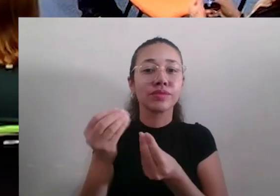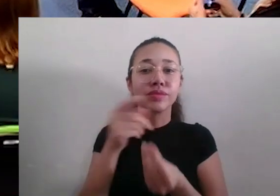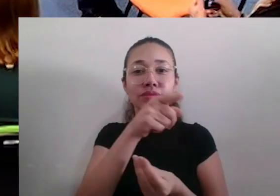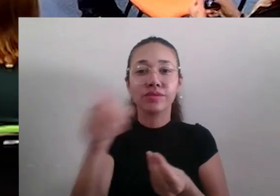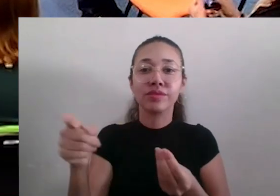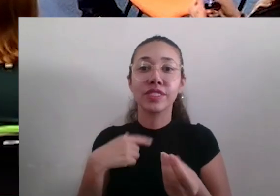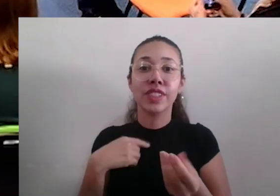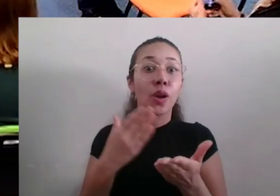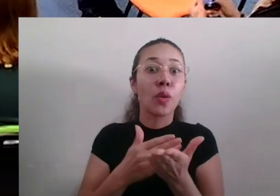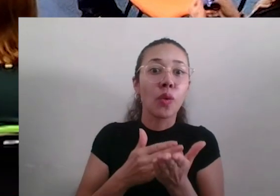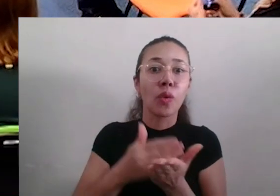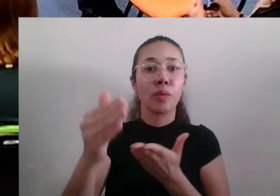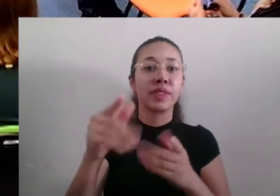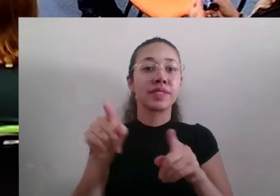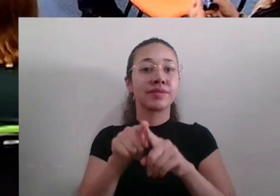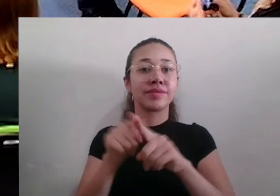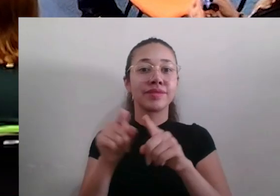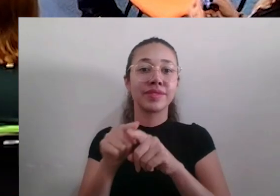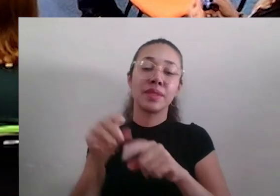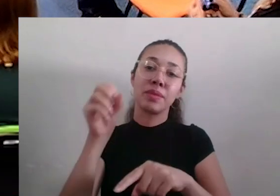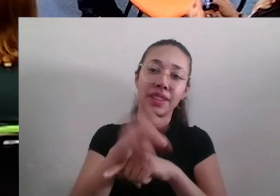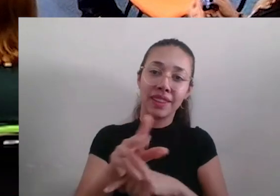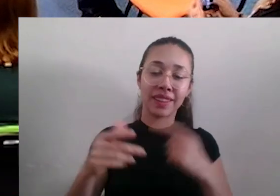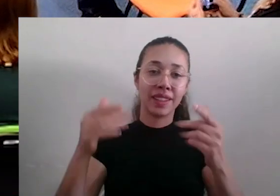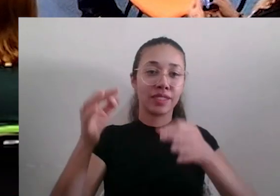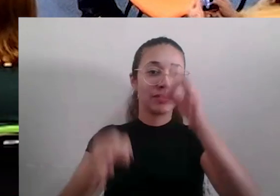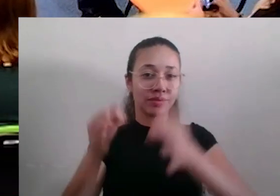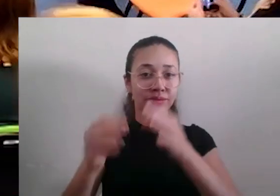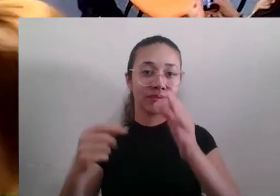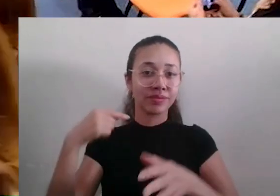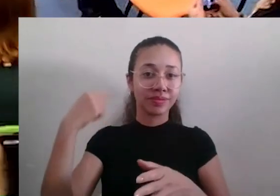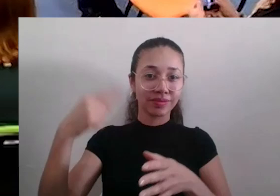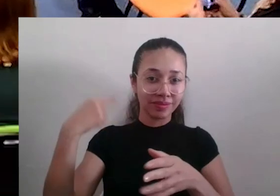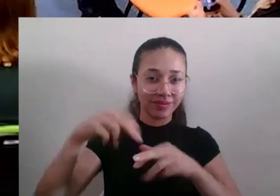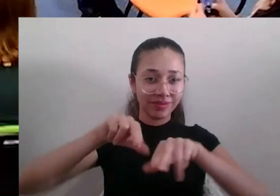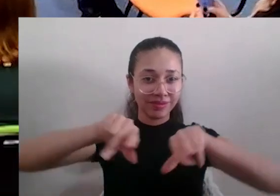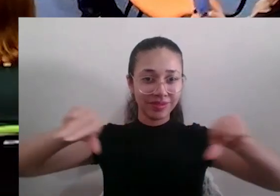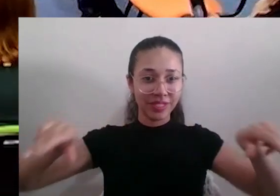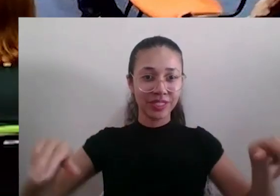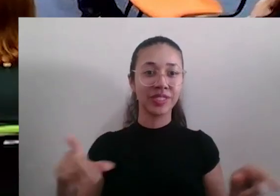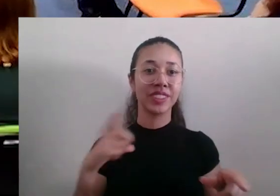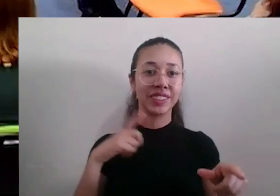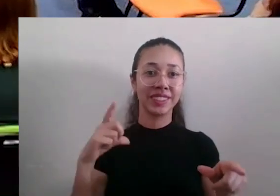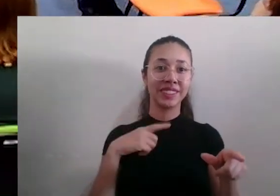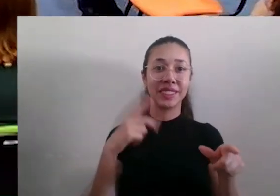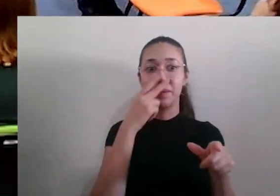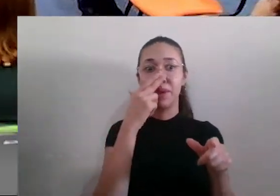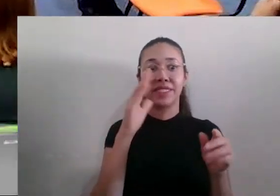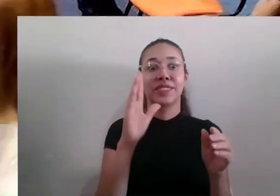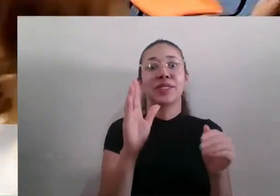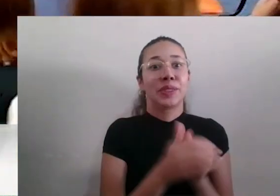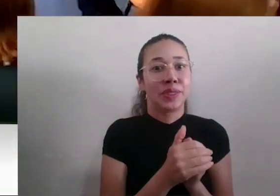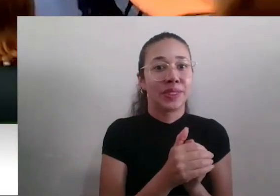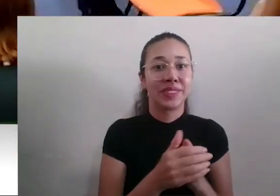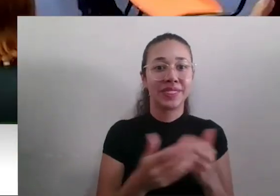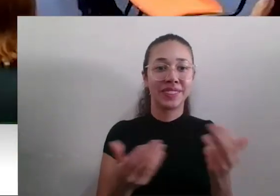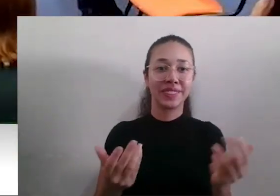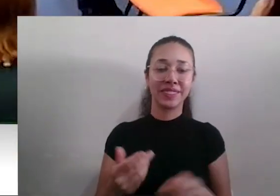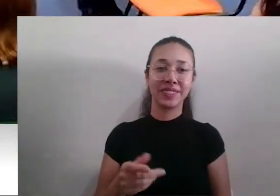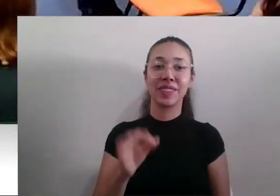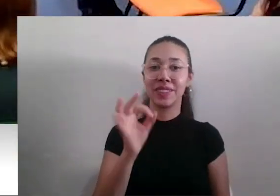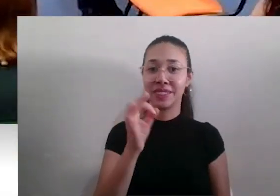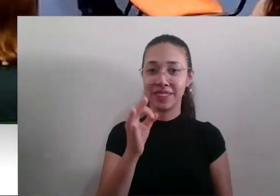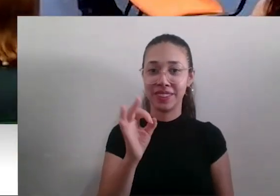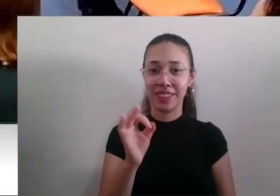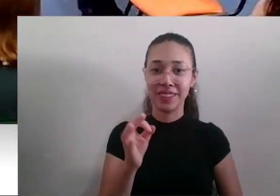o mundo do Judiciário o mundo da Justiça esse mundo é uma caixa preta efetivamente né é completamente Oi